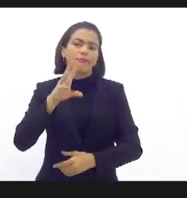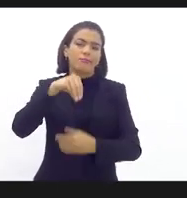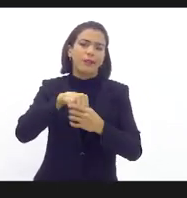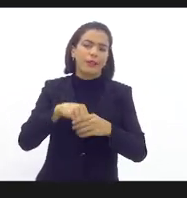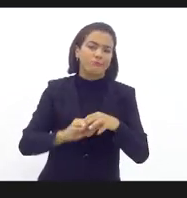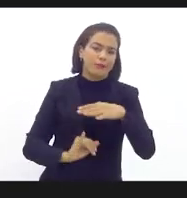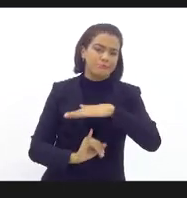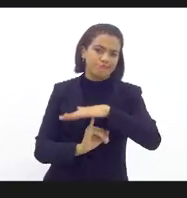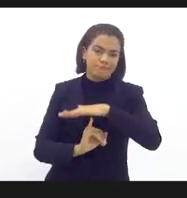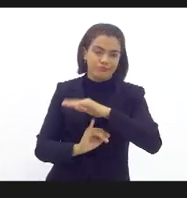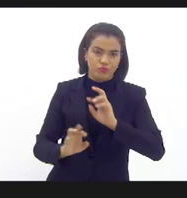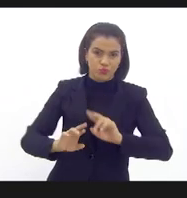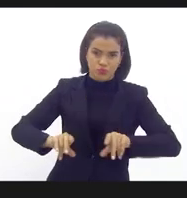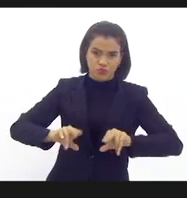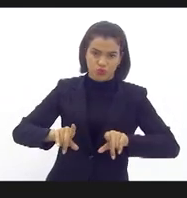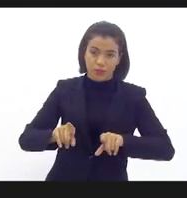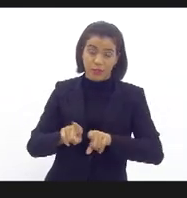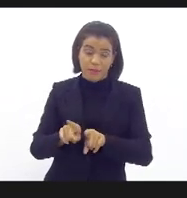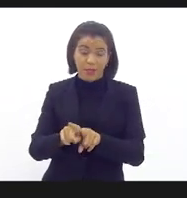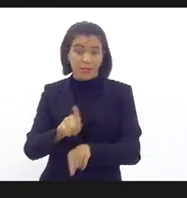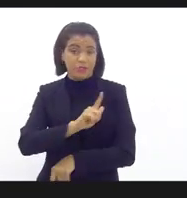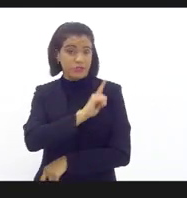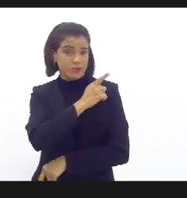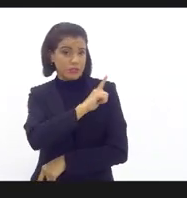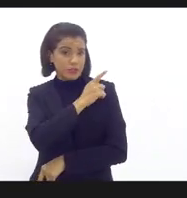institucionalizada nas gestões